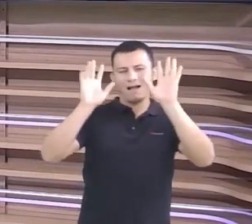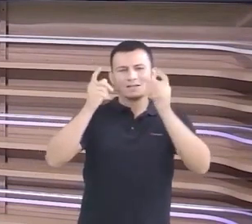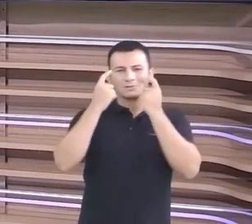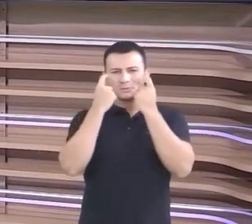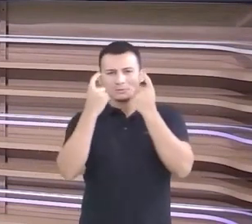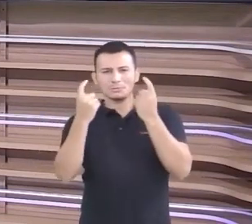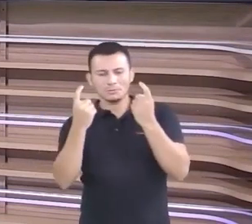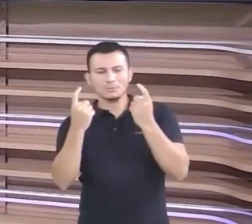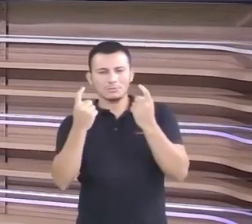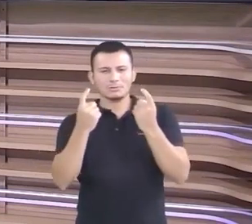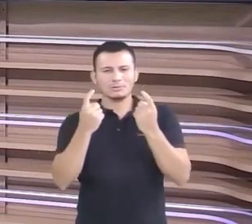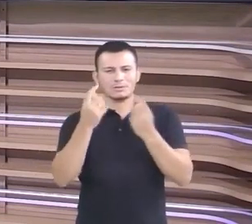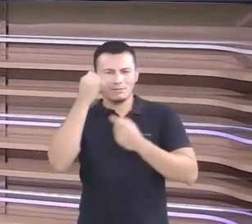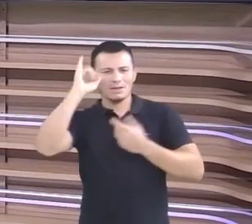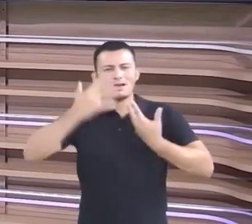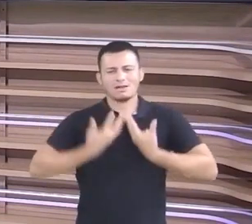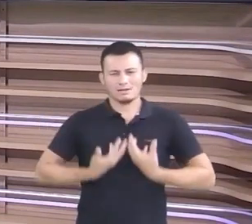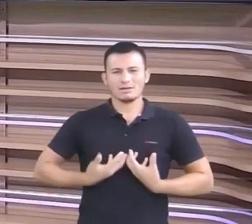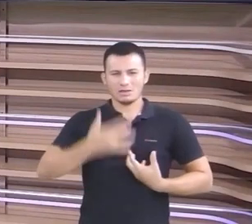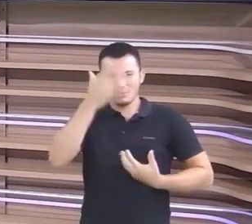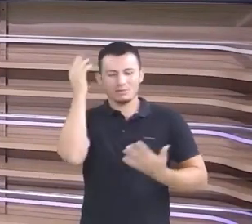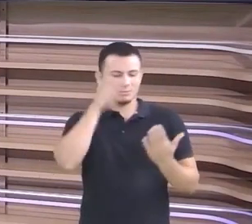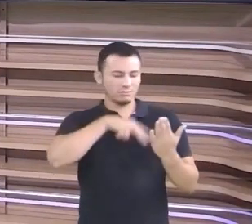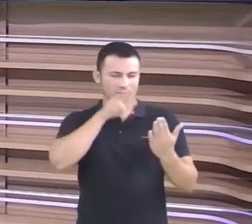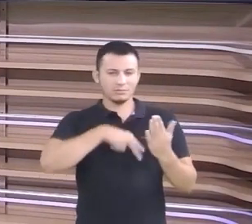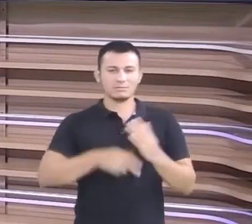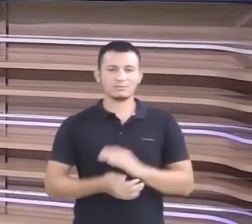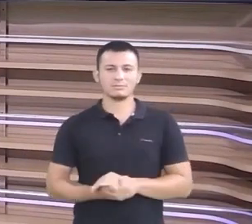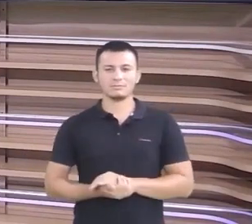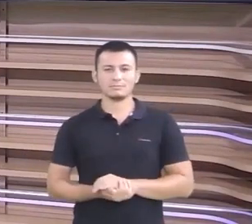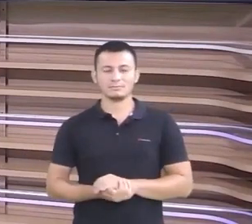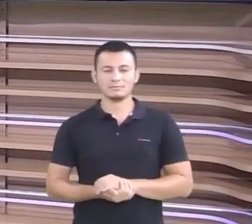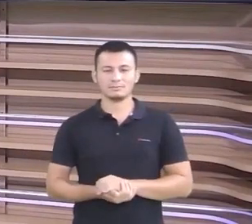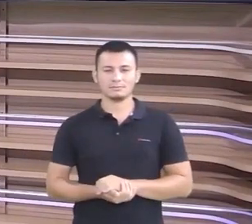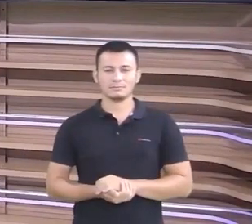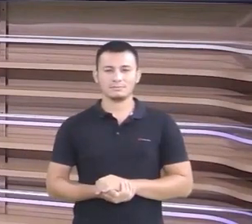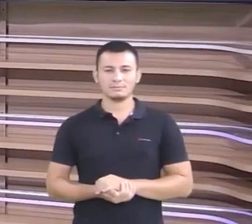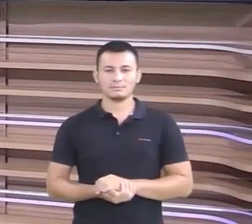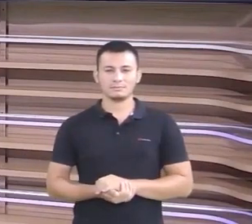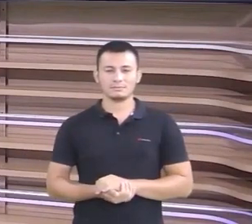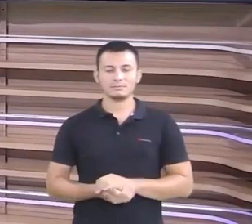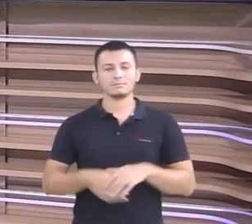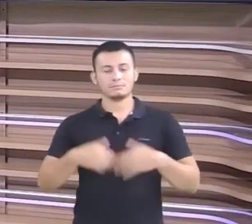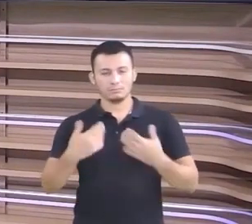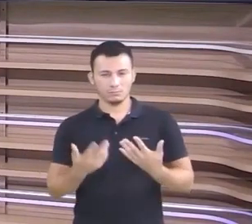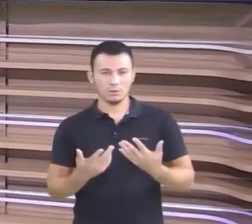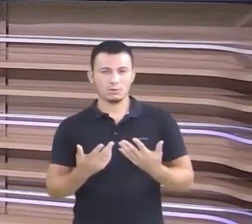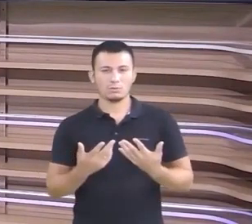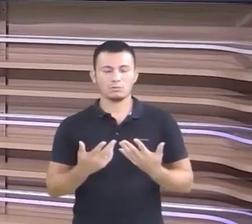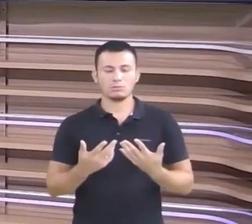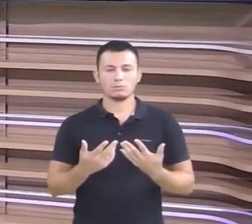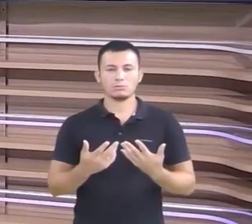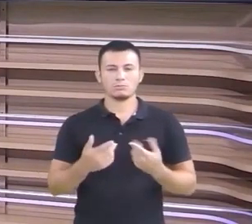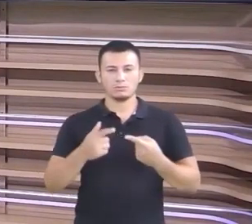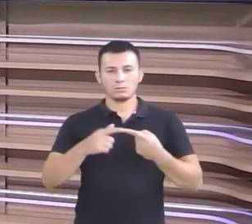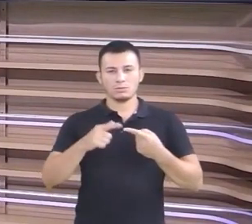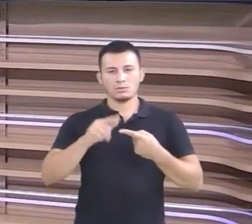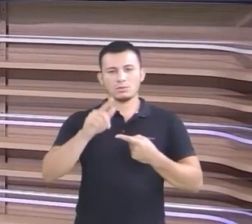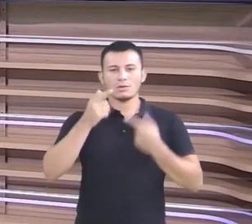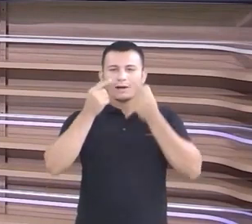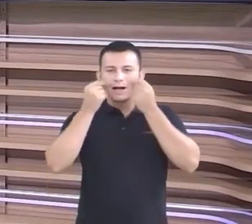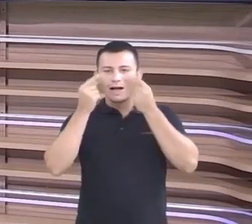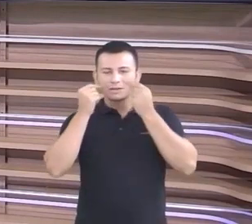menos cansativa para o leitor. Tá? Então, nós vimos isso nas obras O Gato de